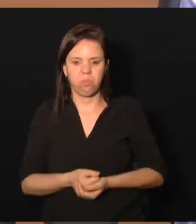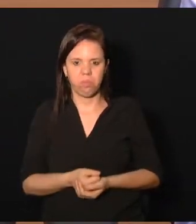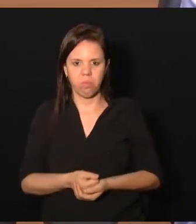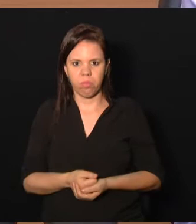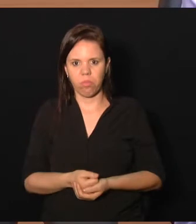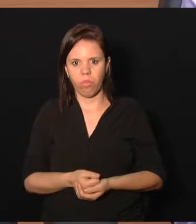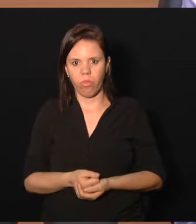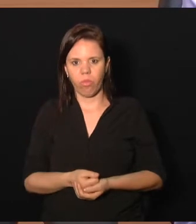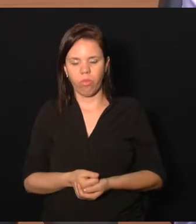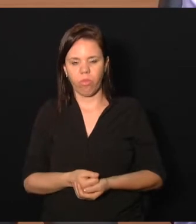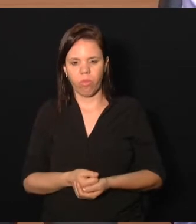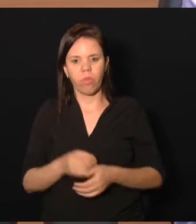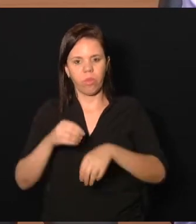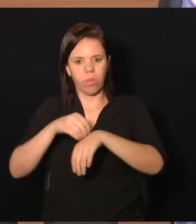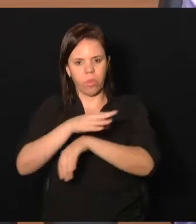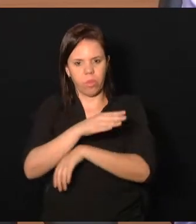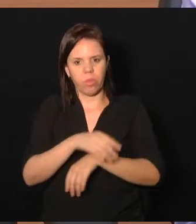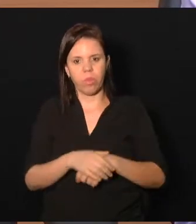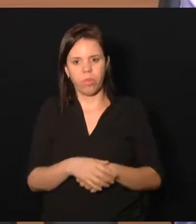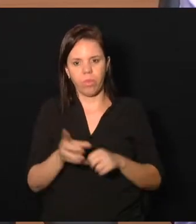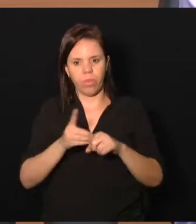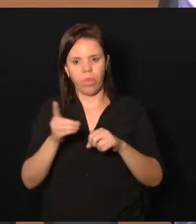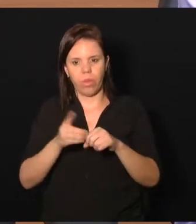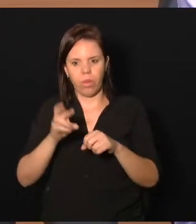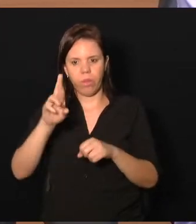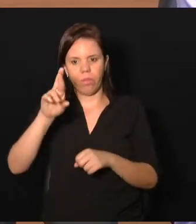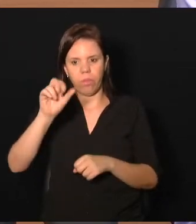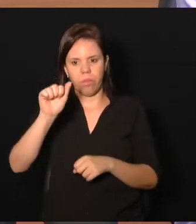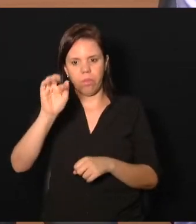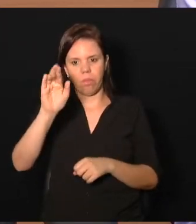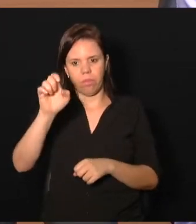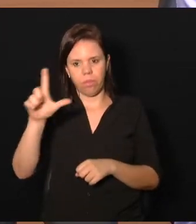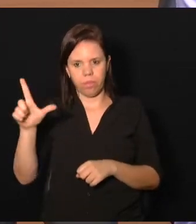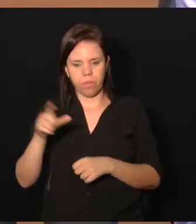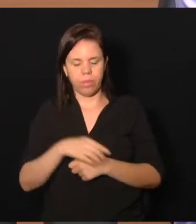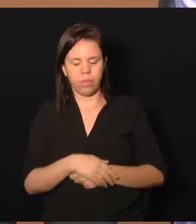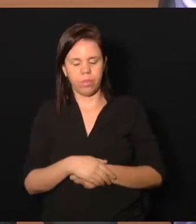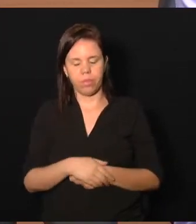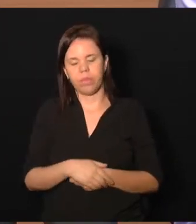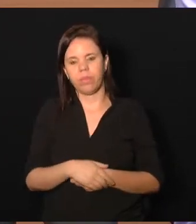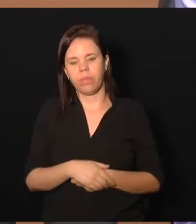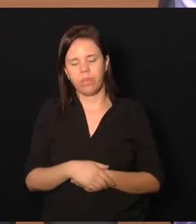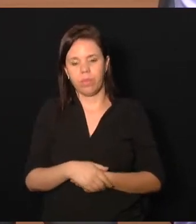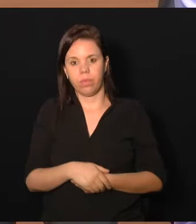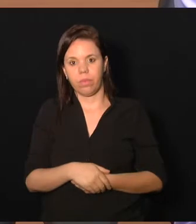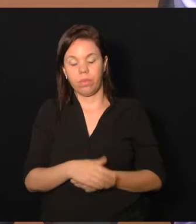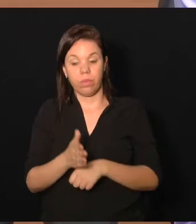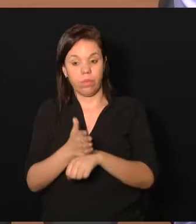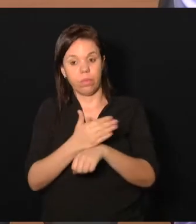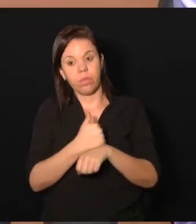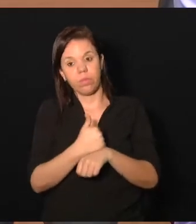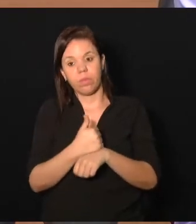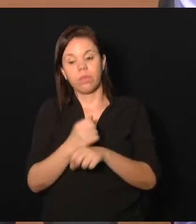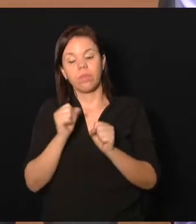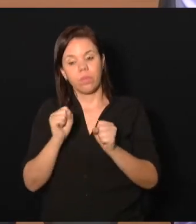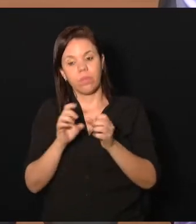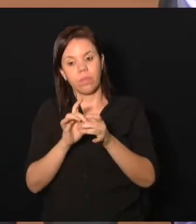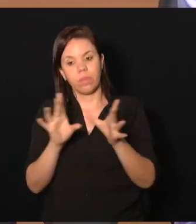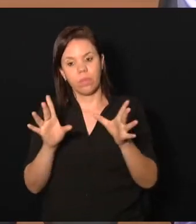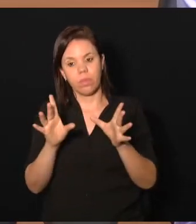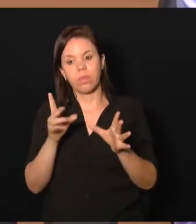eu gostaria de passar a palavra para o Dr. Rafael, mas antes me permite, Dr.